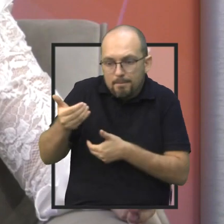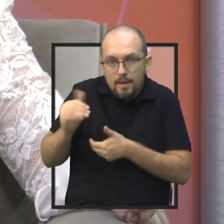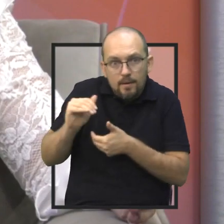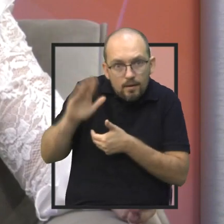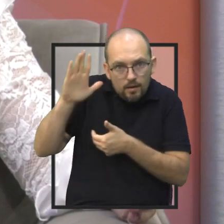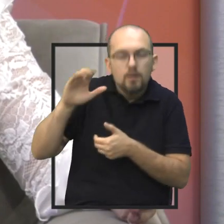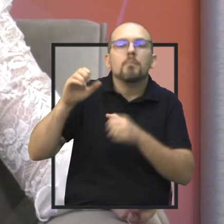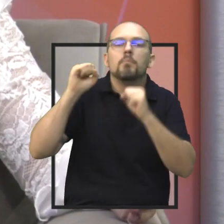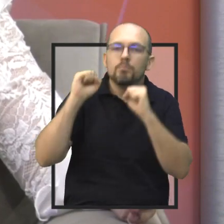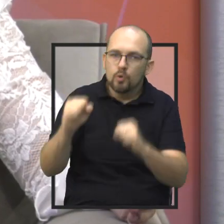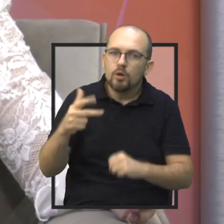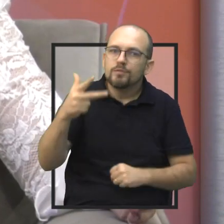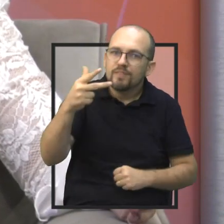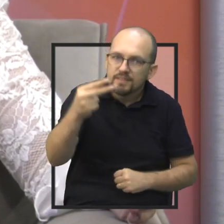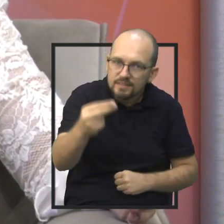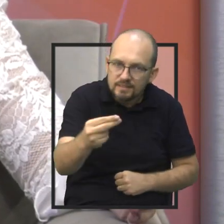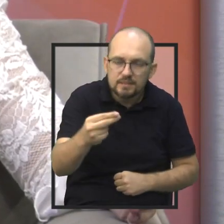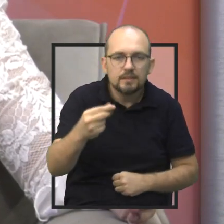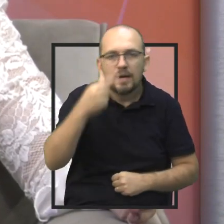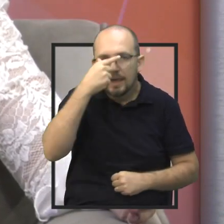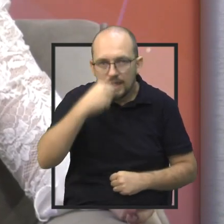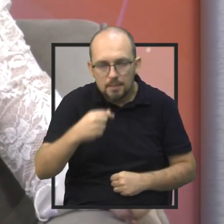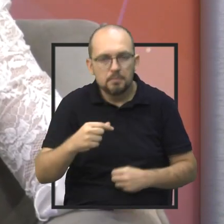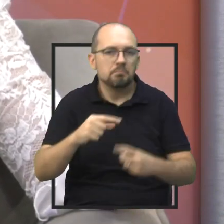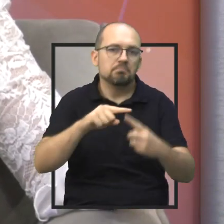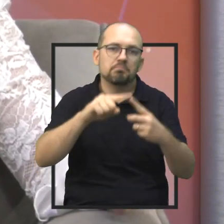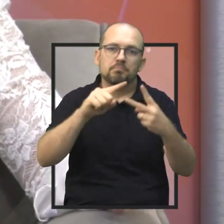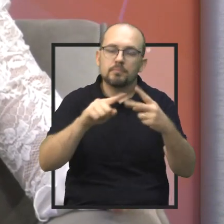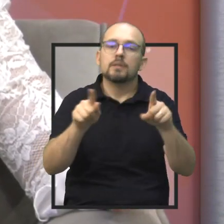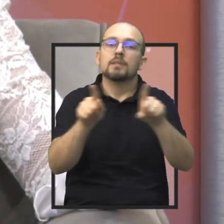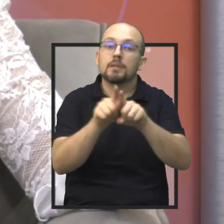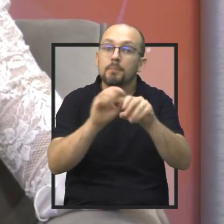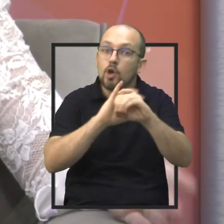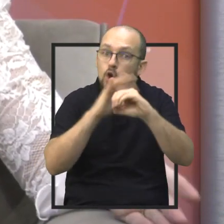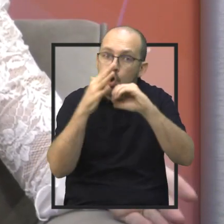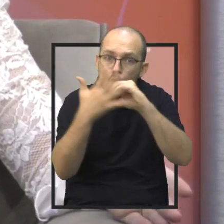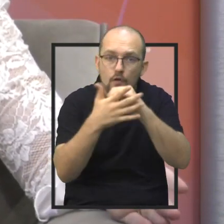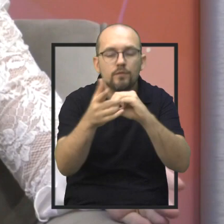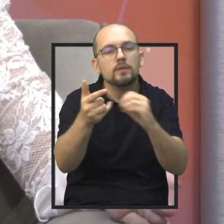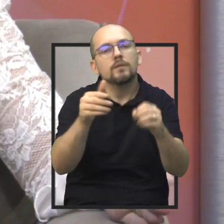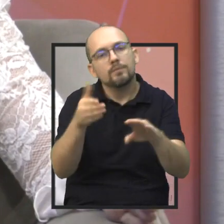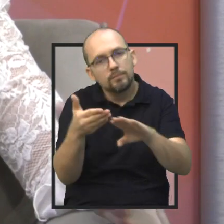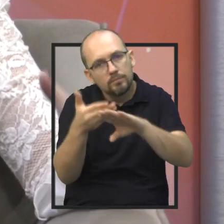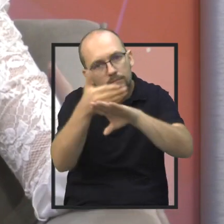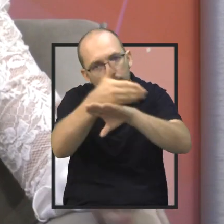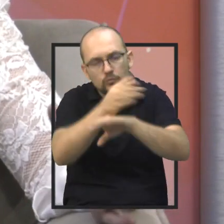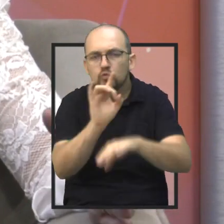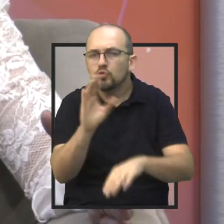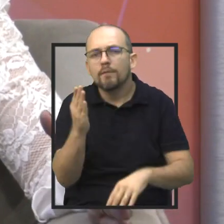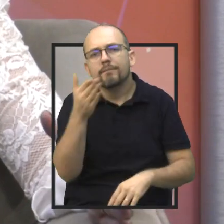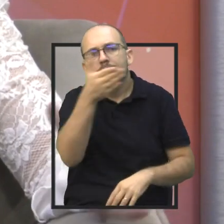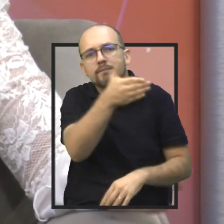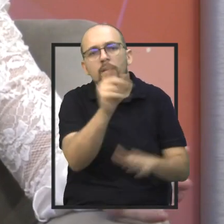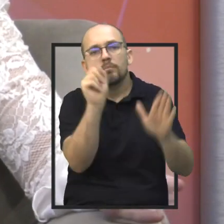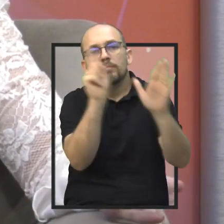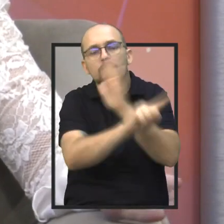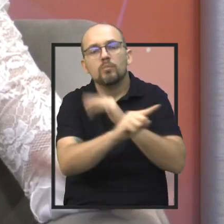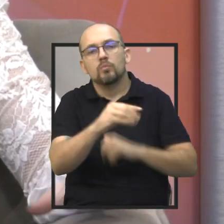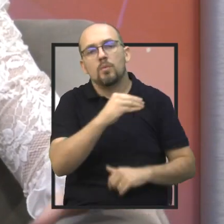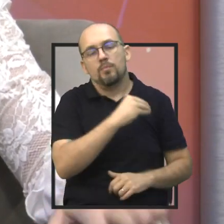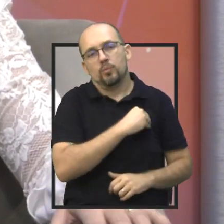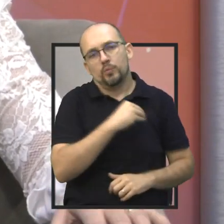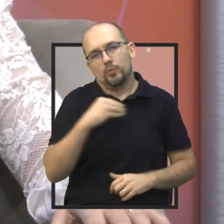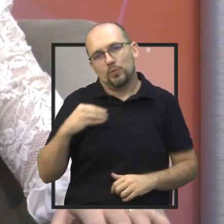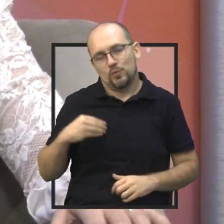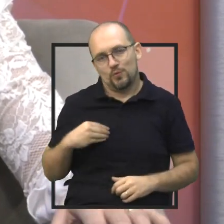etárias, a vacina contra a Covid também, né? Então é só procurar. É só procurar os serviços de